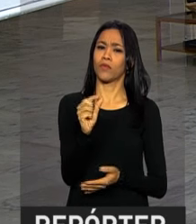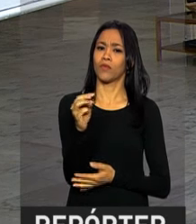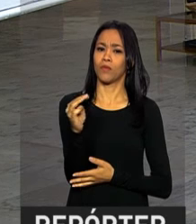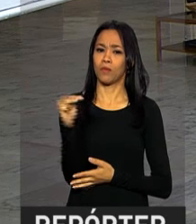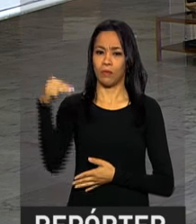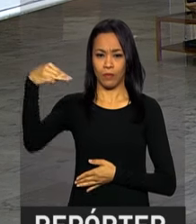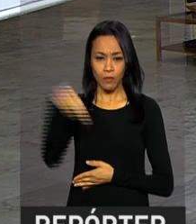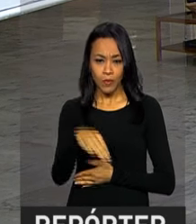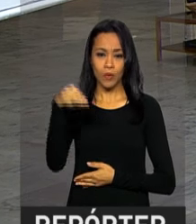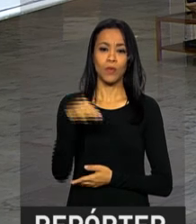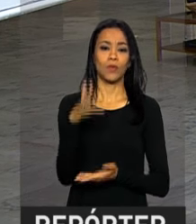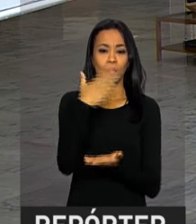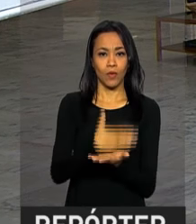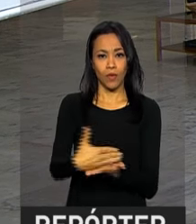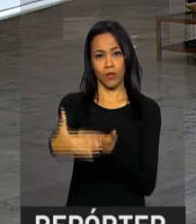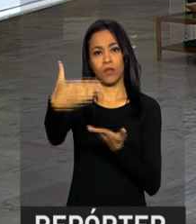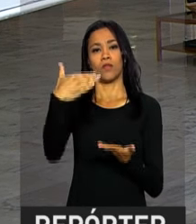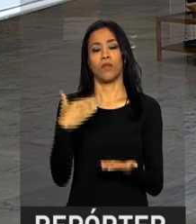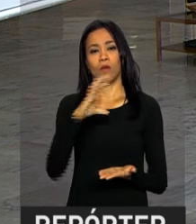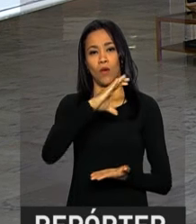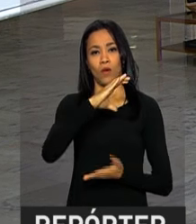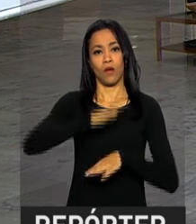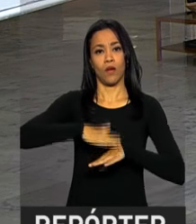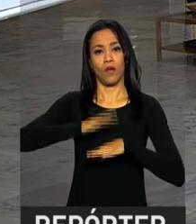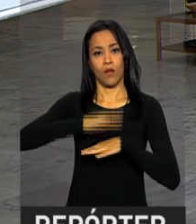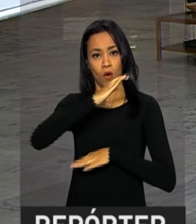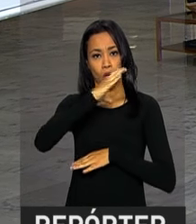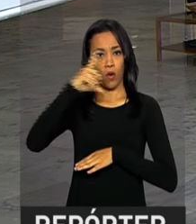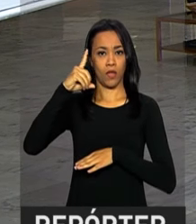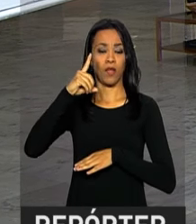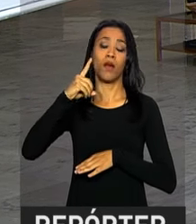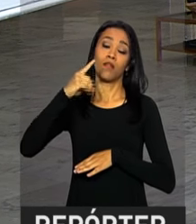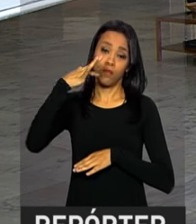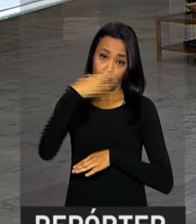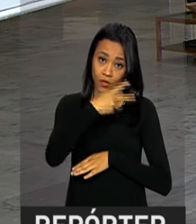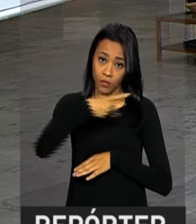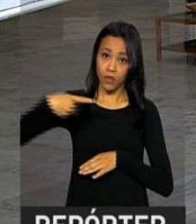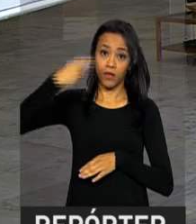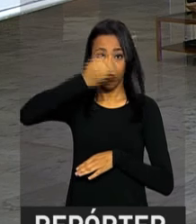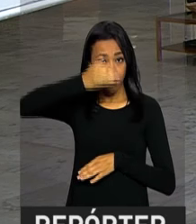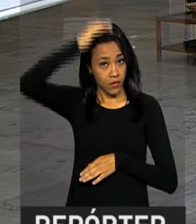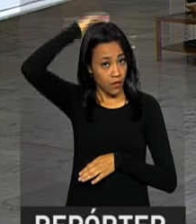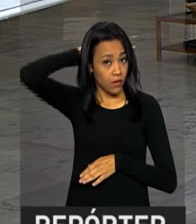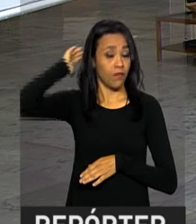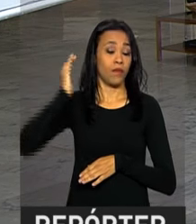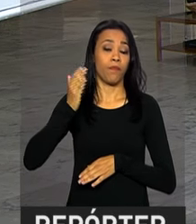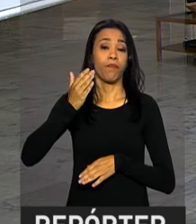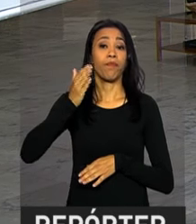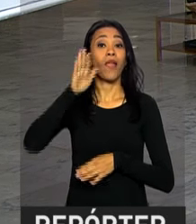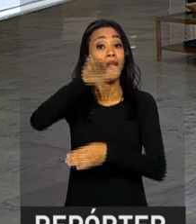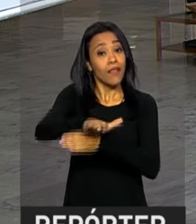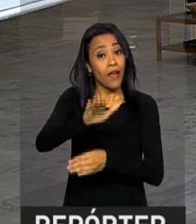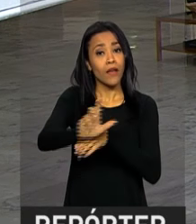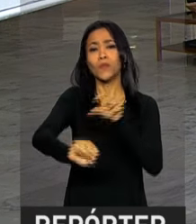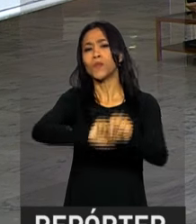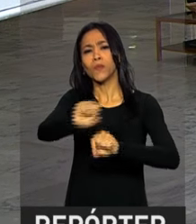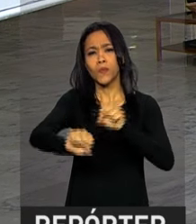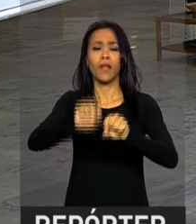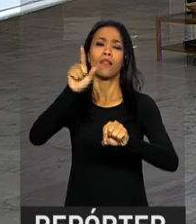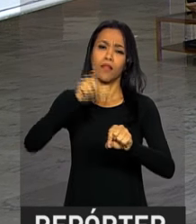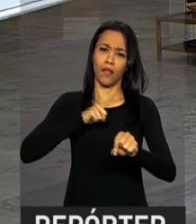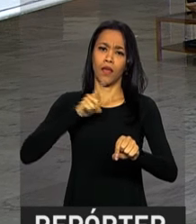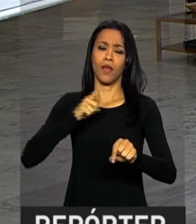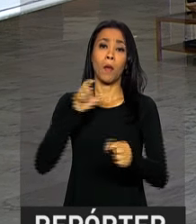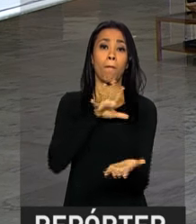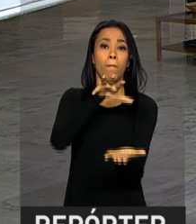há poucos minutos, coordenada pelo presidente em exercício Michel Temer, aqui no Palácio do Planalto. Na parte da tarde, a gente lembra, o presidente em exercício dá